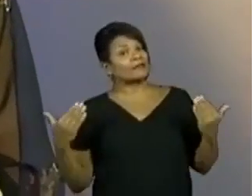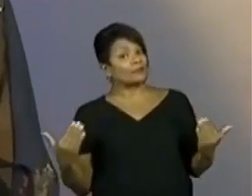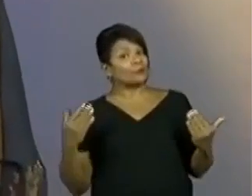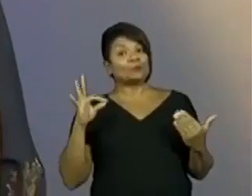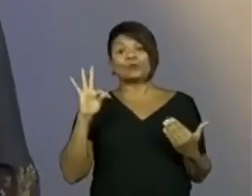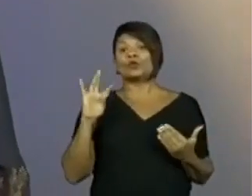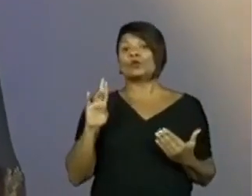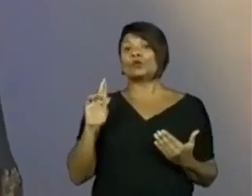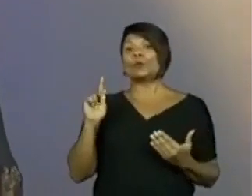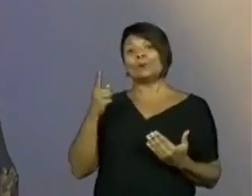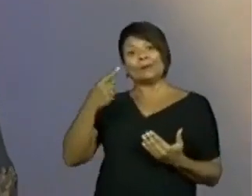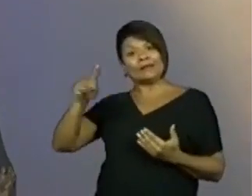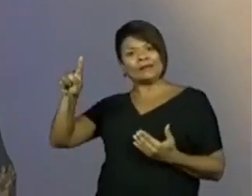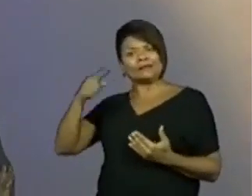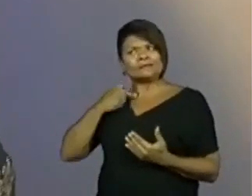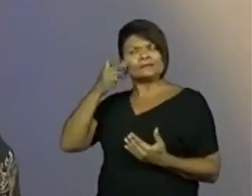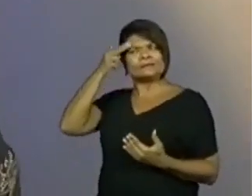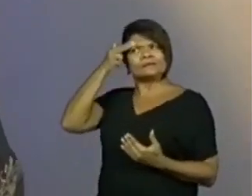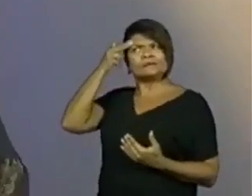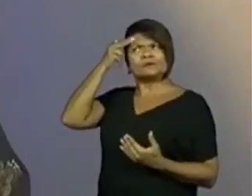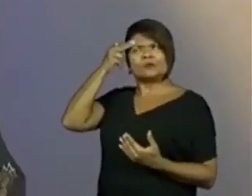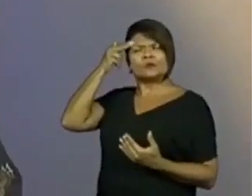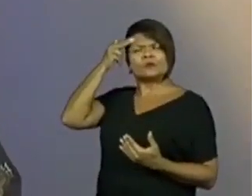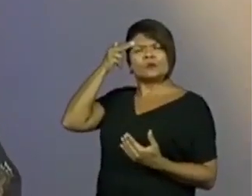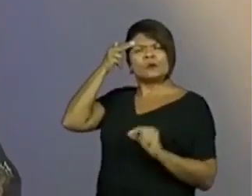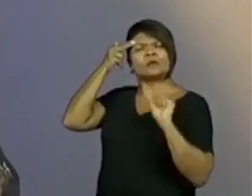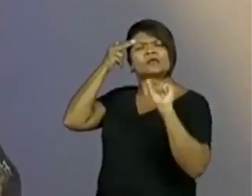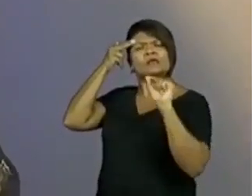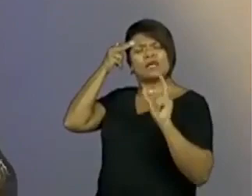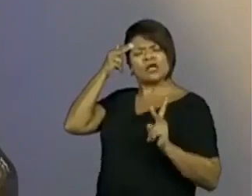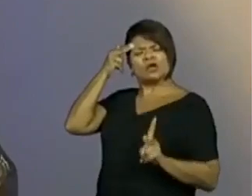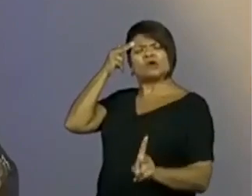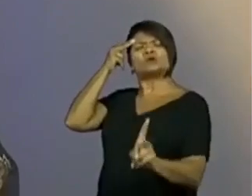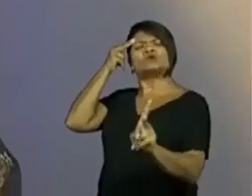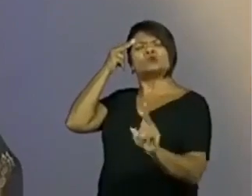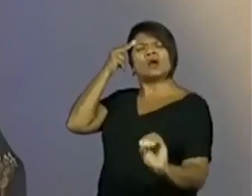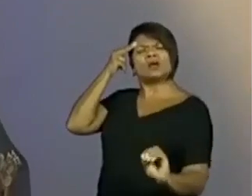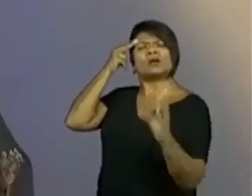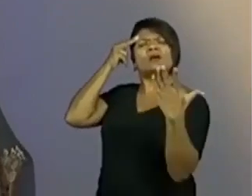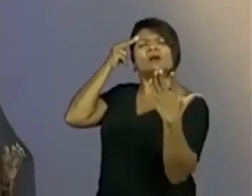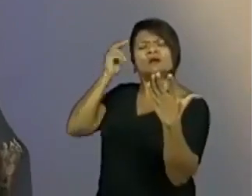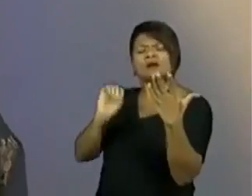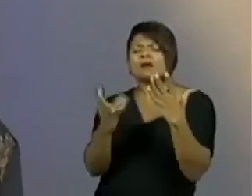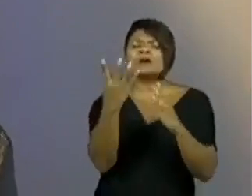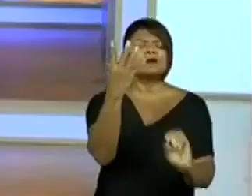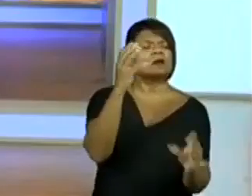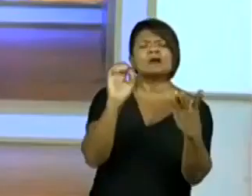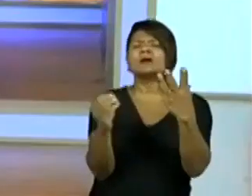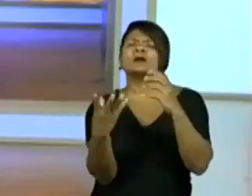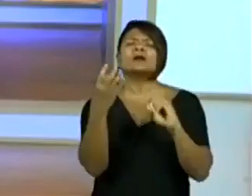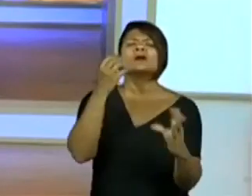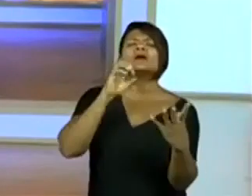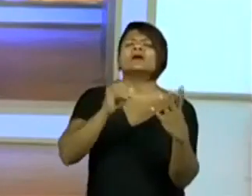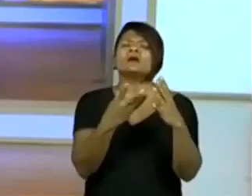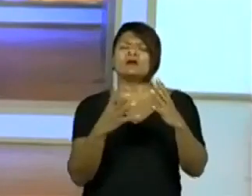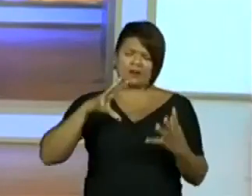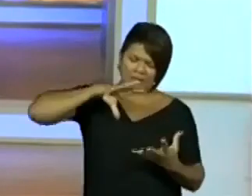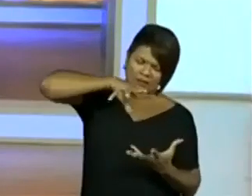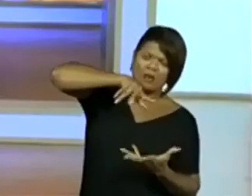sonhou alguém para continuar o trabalho de criação sobre a terra. E assim